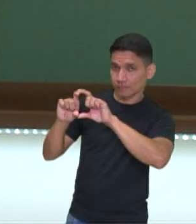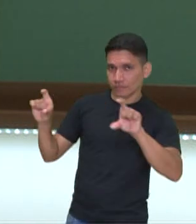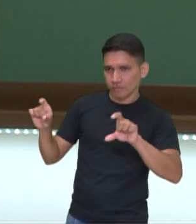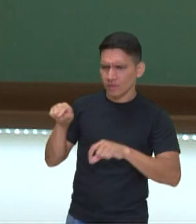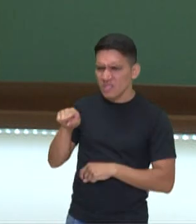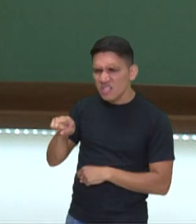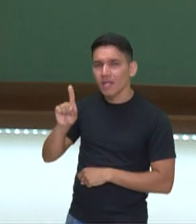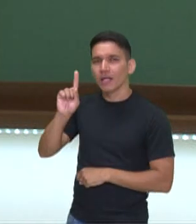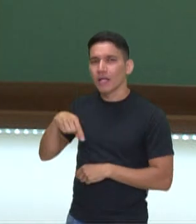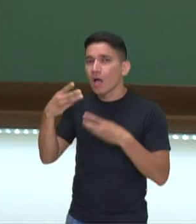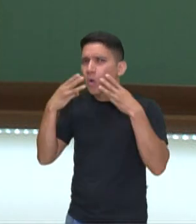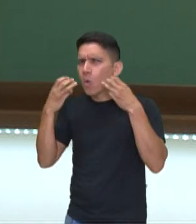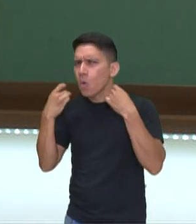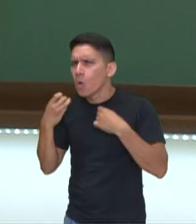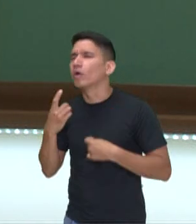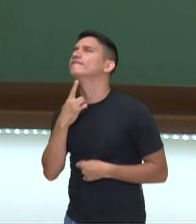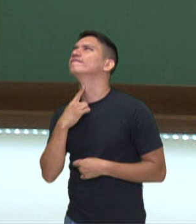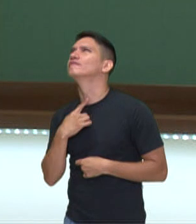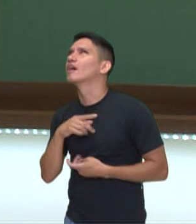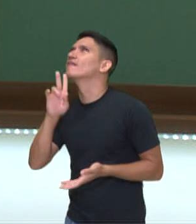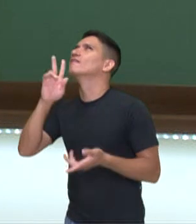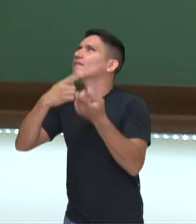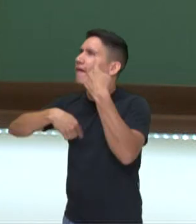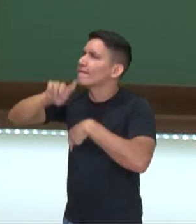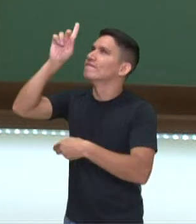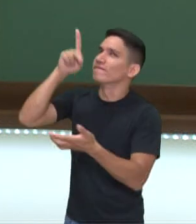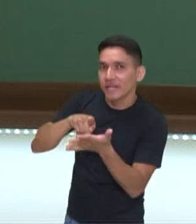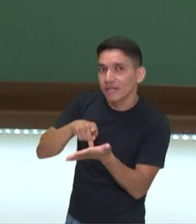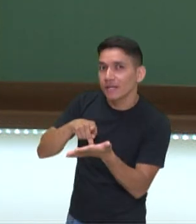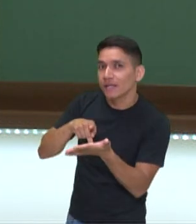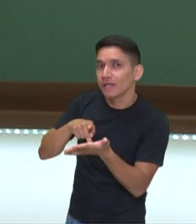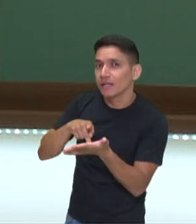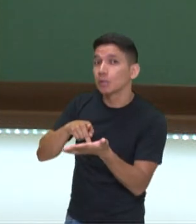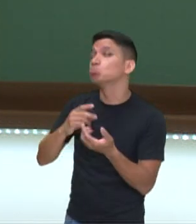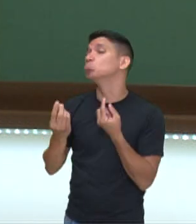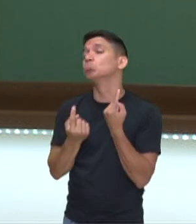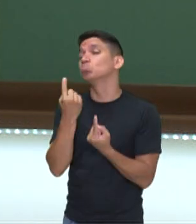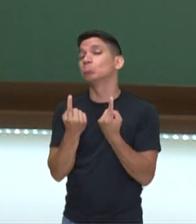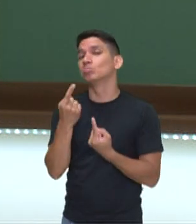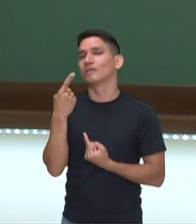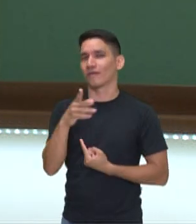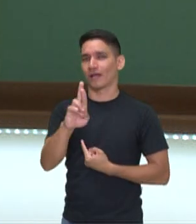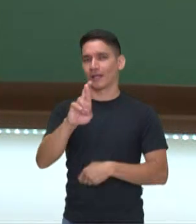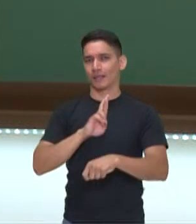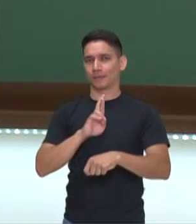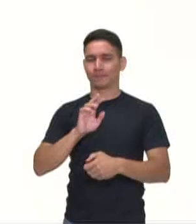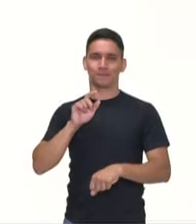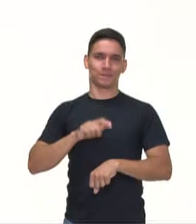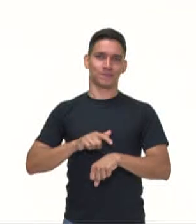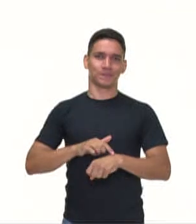come true? Será que o desejo dele se tornou real? Vou dar um tempinho para vocês responderem, a gente já volta.